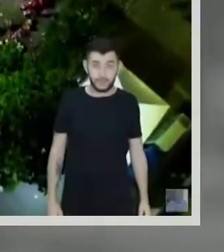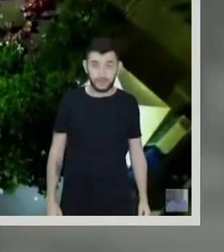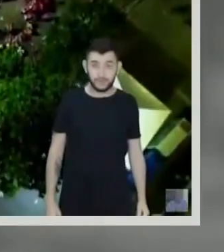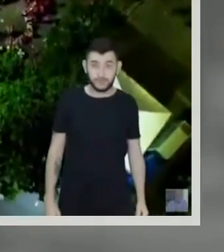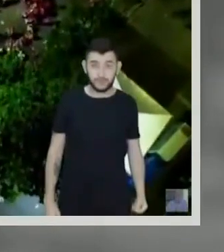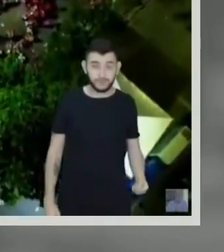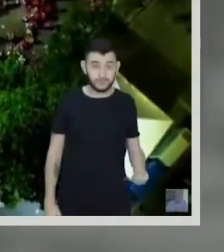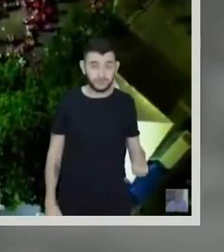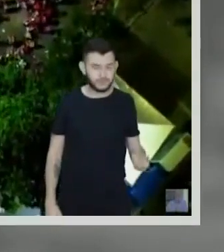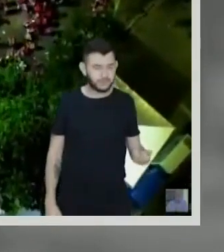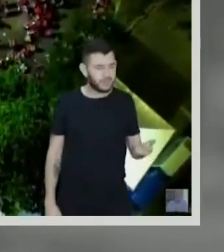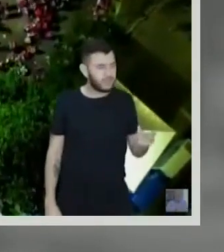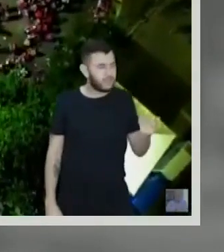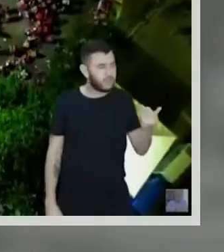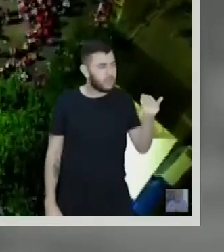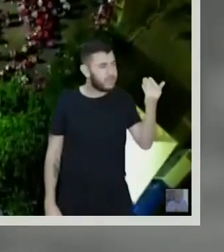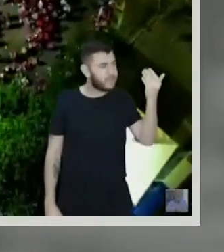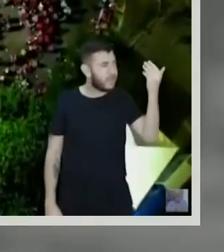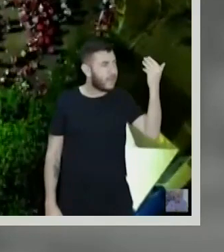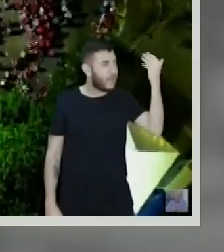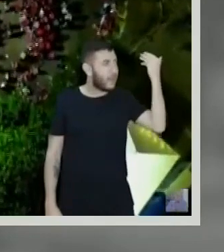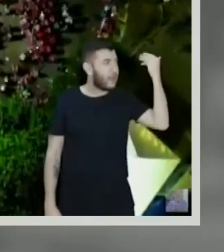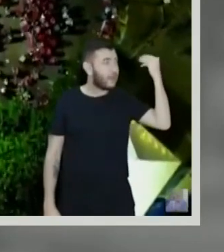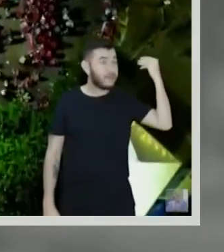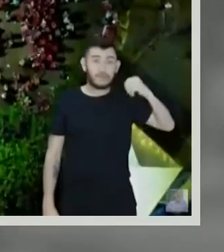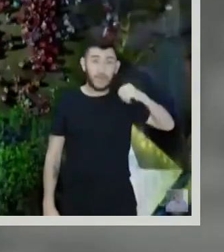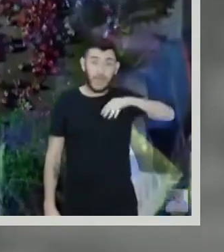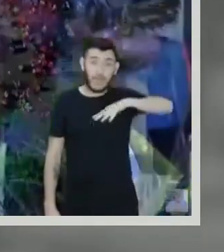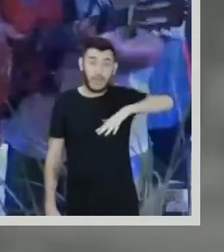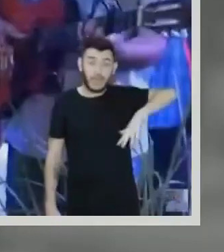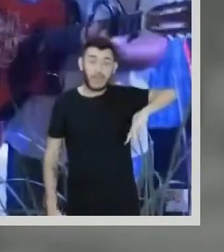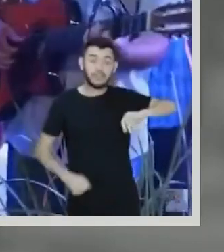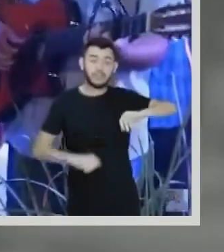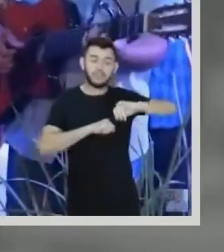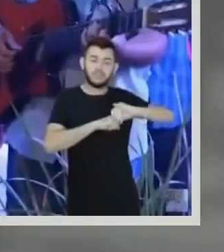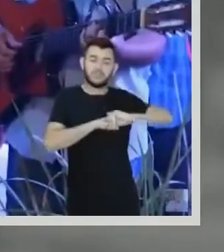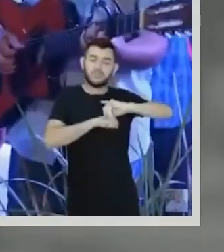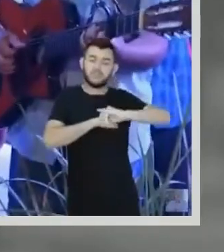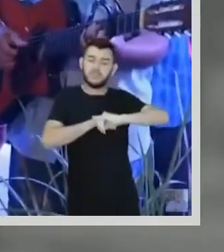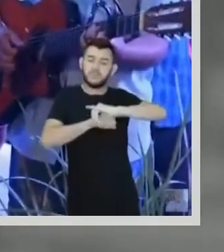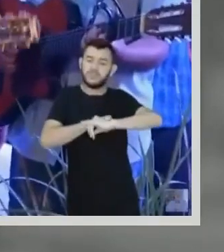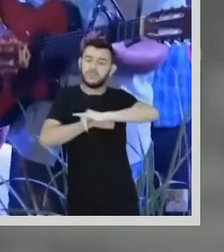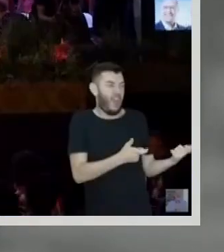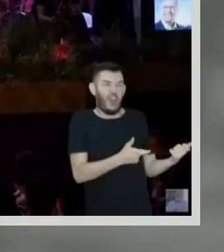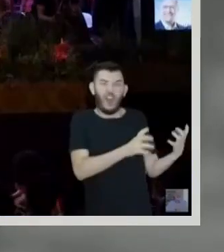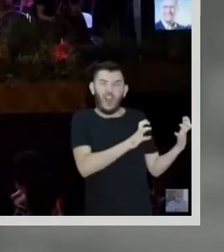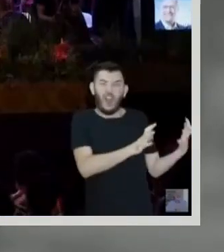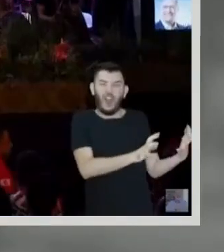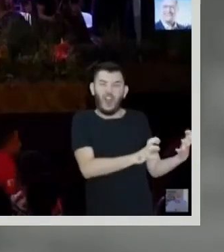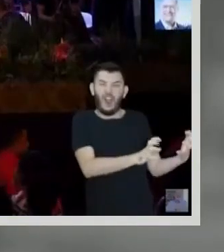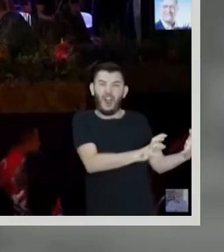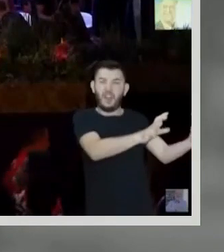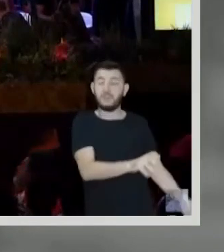praticamente impossível hoje em dia, apesar de terem jornalistas que dizem que não dá para descartar a vitória do Bolsonaro no primeiro turno, é